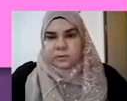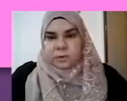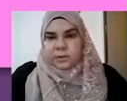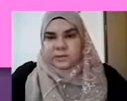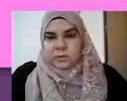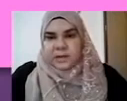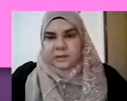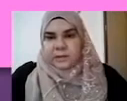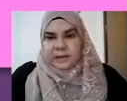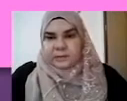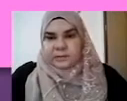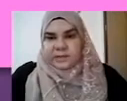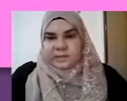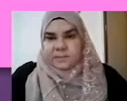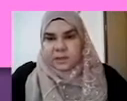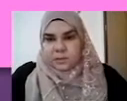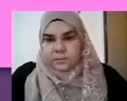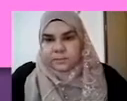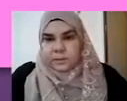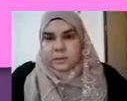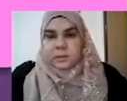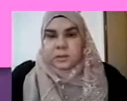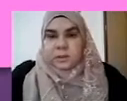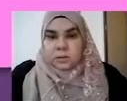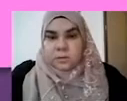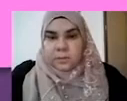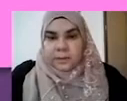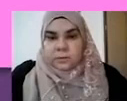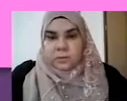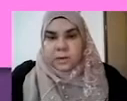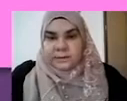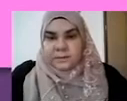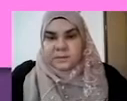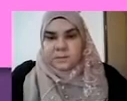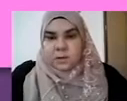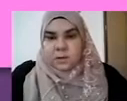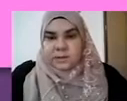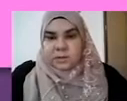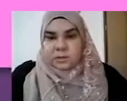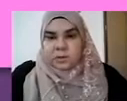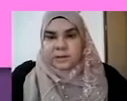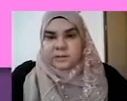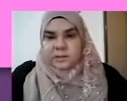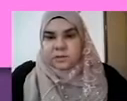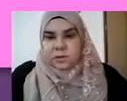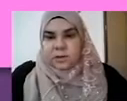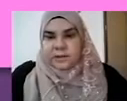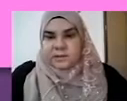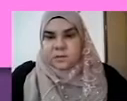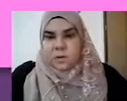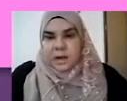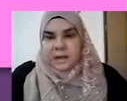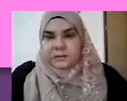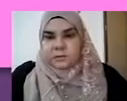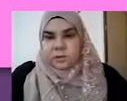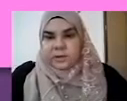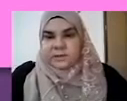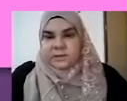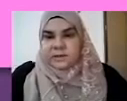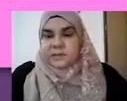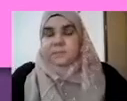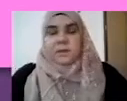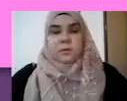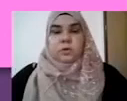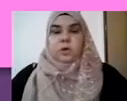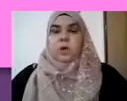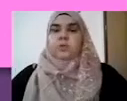DE deu 2 e o lado EA deu 3,5. No polígono 4, a mesma coisa, ó, 2, 2, 4, 2